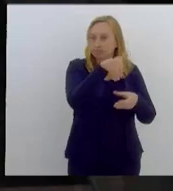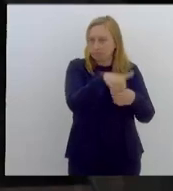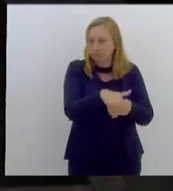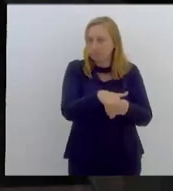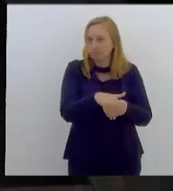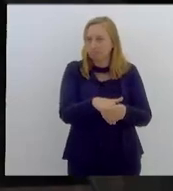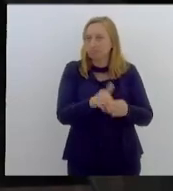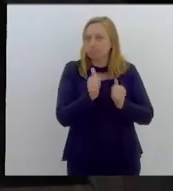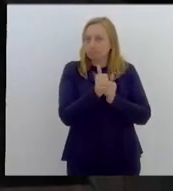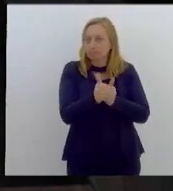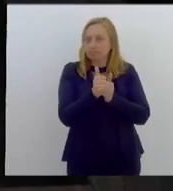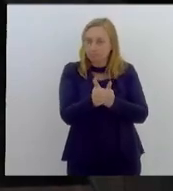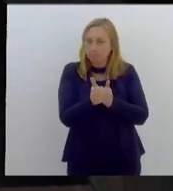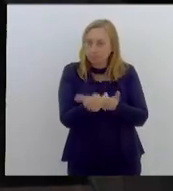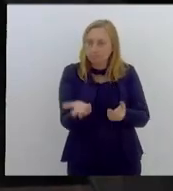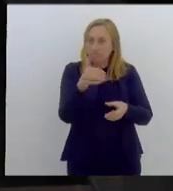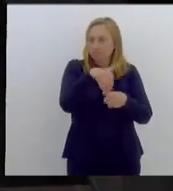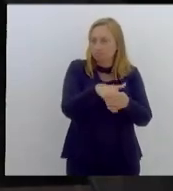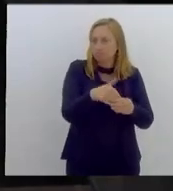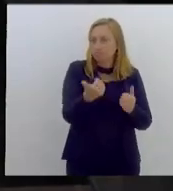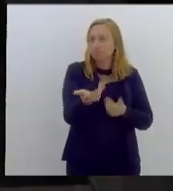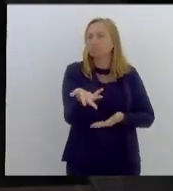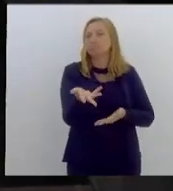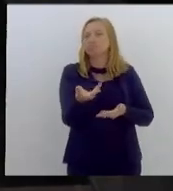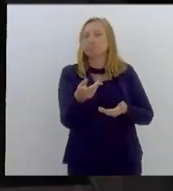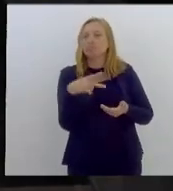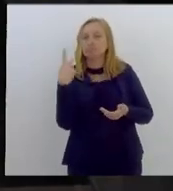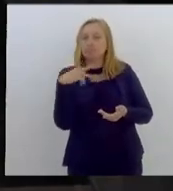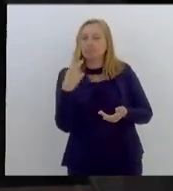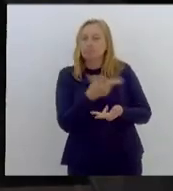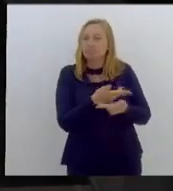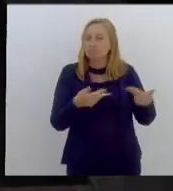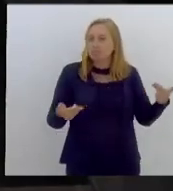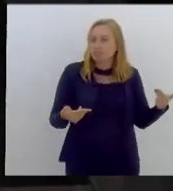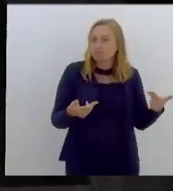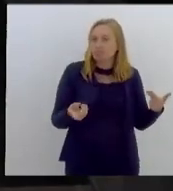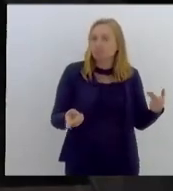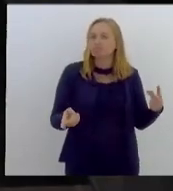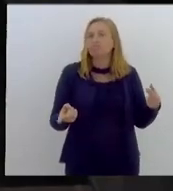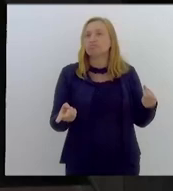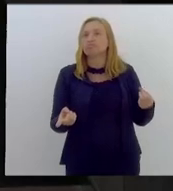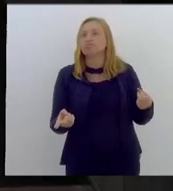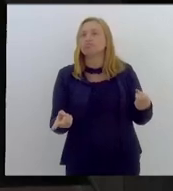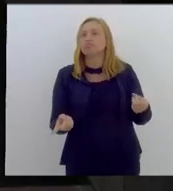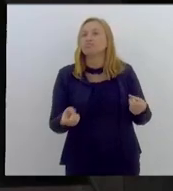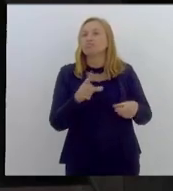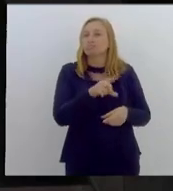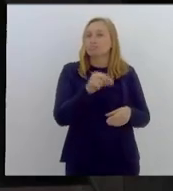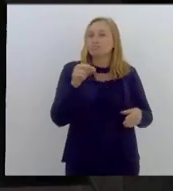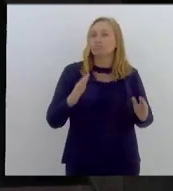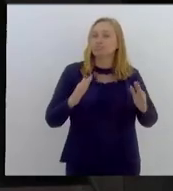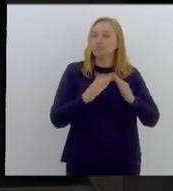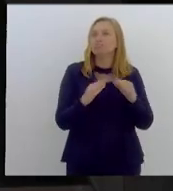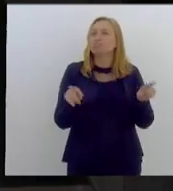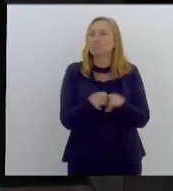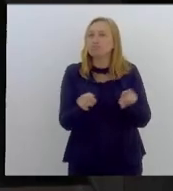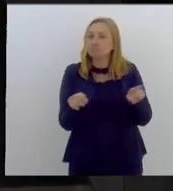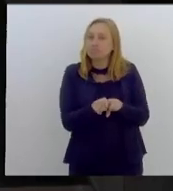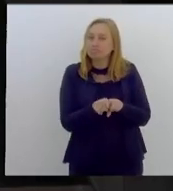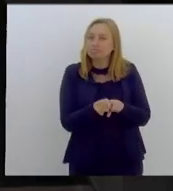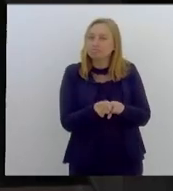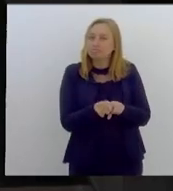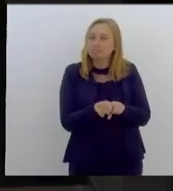a campanha dos seus afiliados políticos, muitos deles reeleitos para essa casa. É por ali também